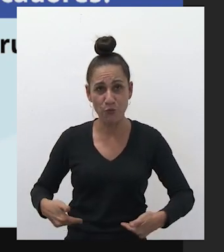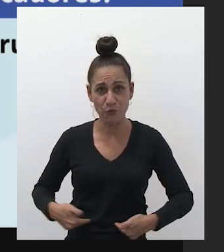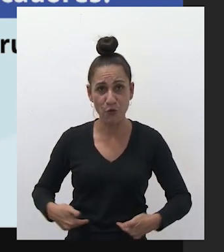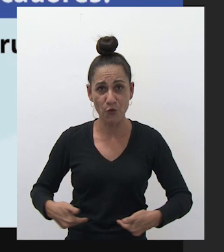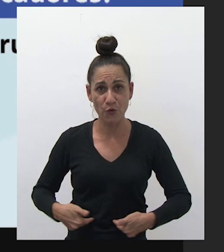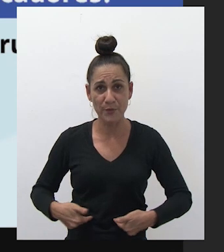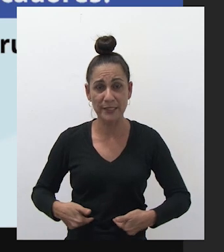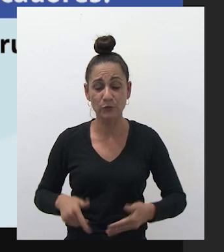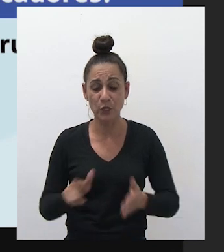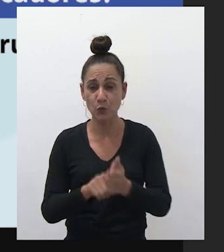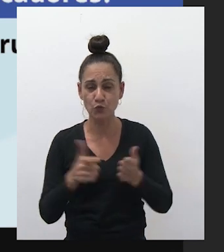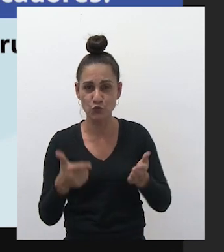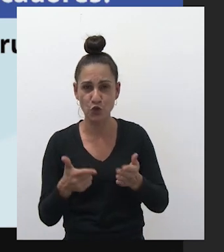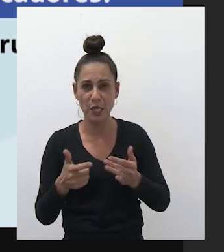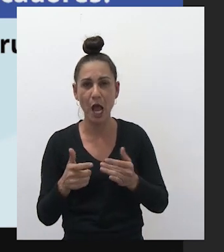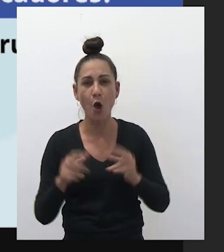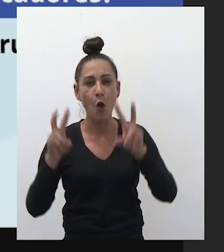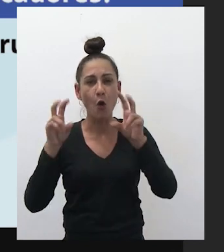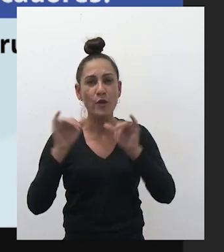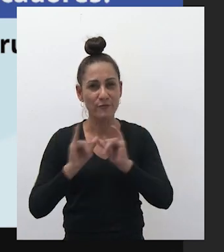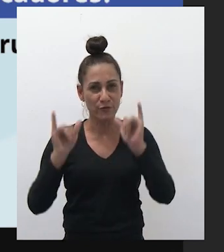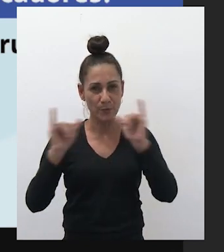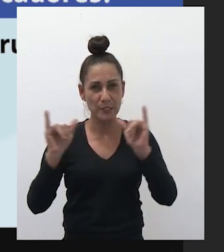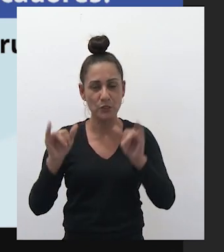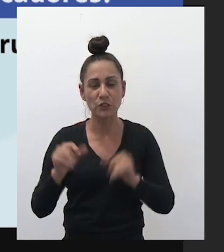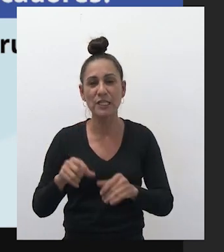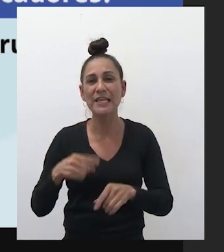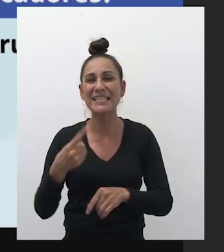bem recente, nós temos mais de